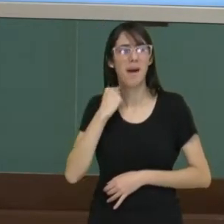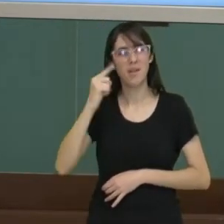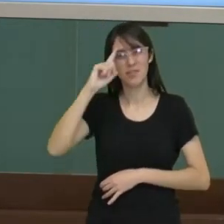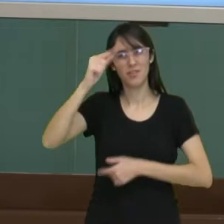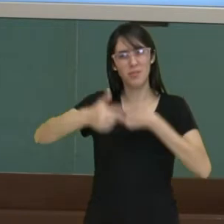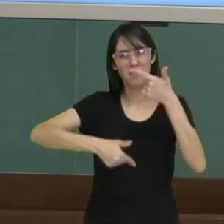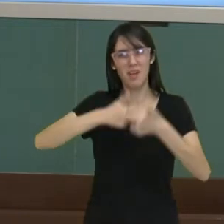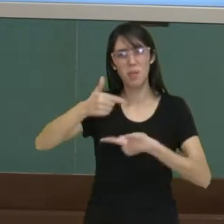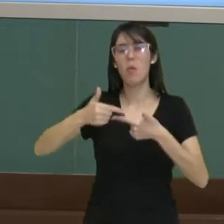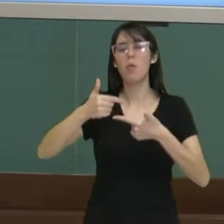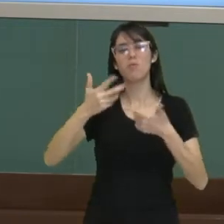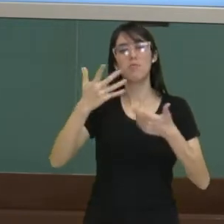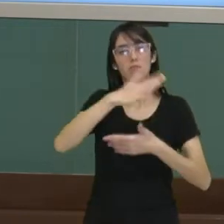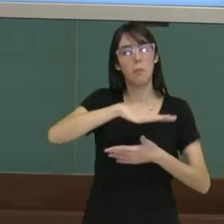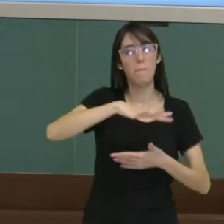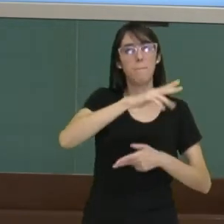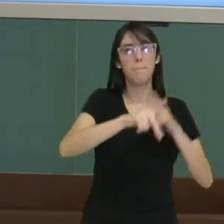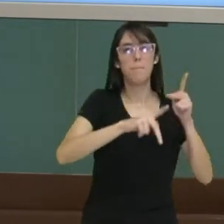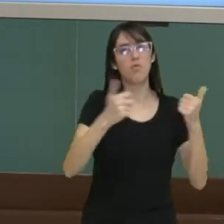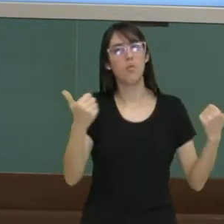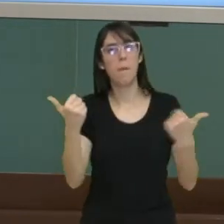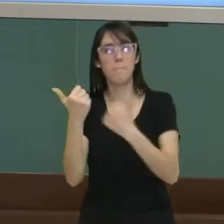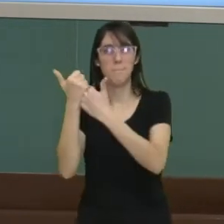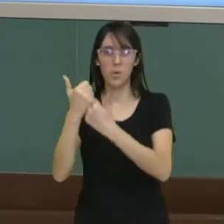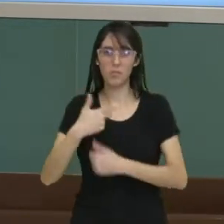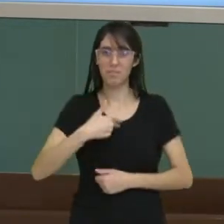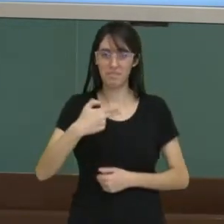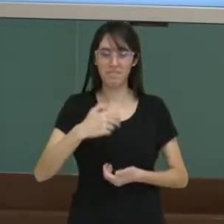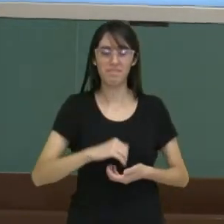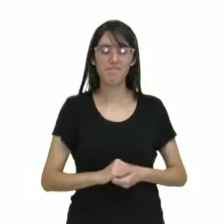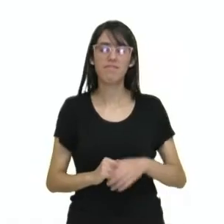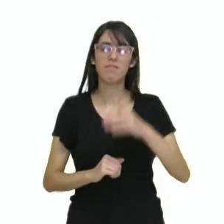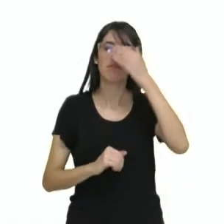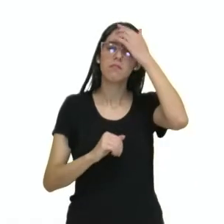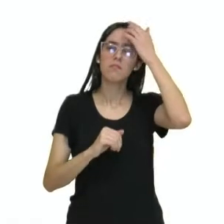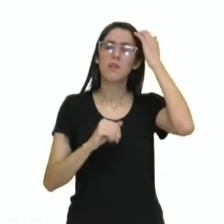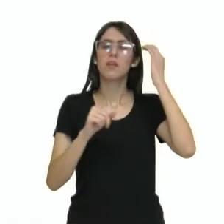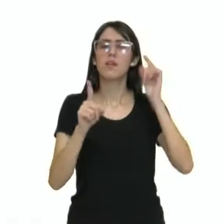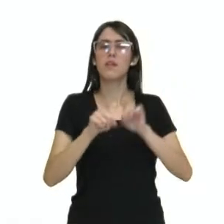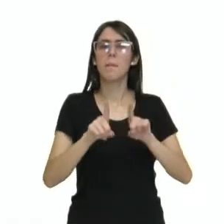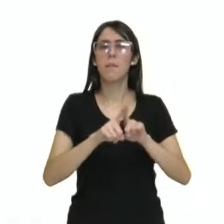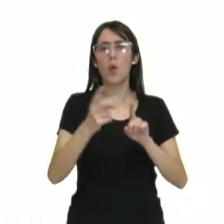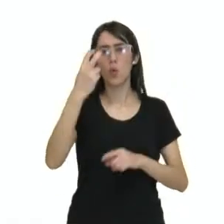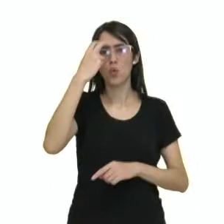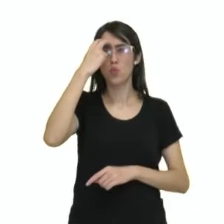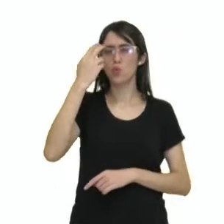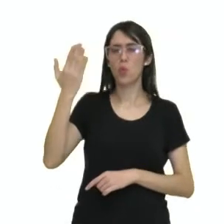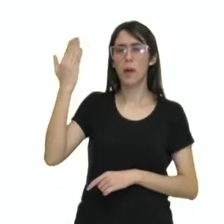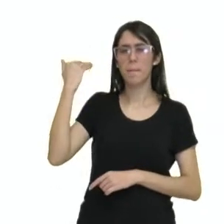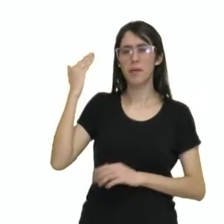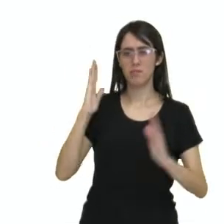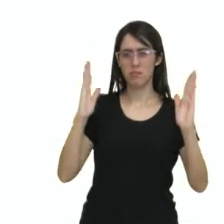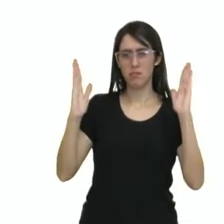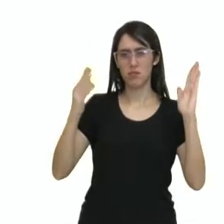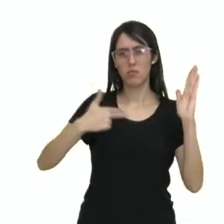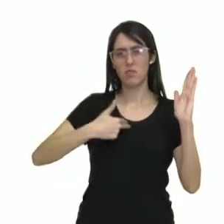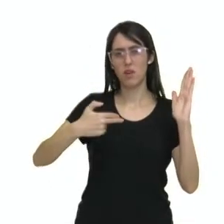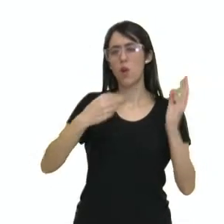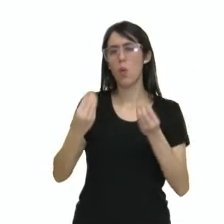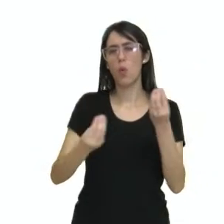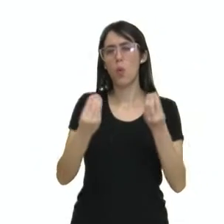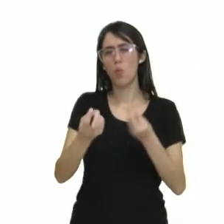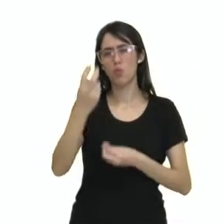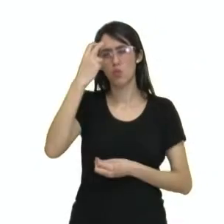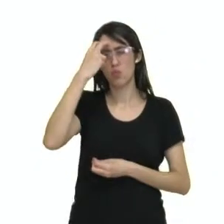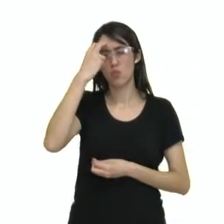grande popular, beleza, galera? E a cultura na época Vargas, pessoal? A gente hoje, como a gente começou